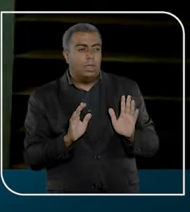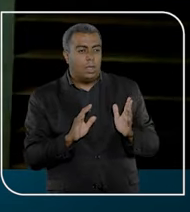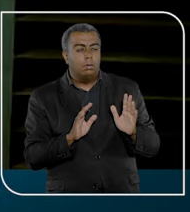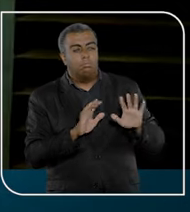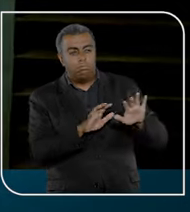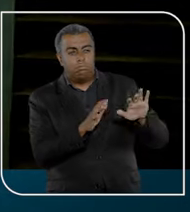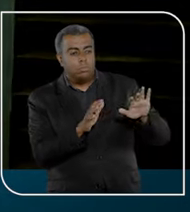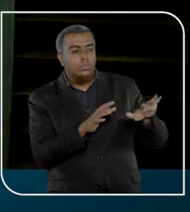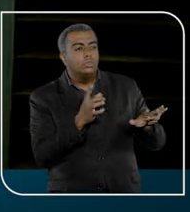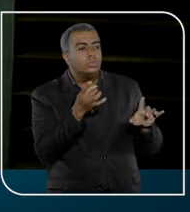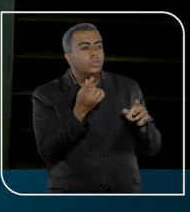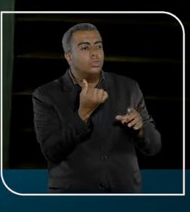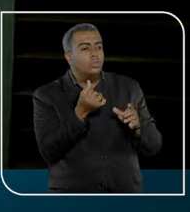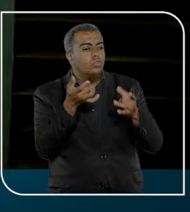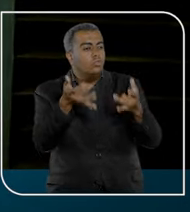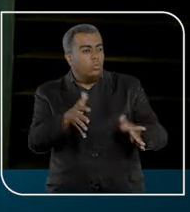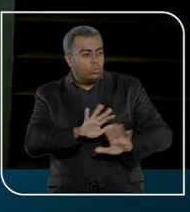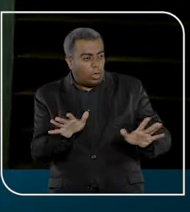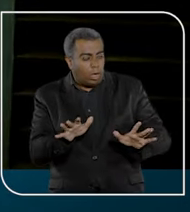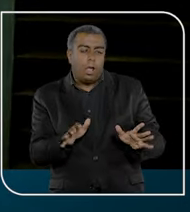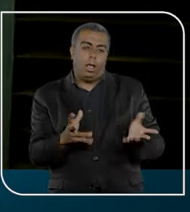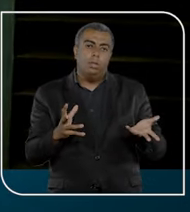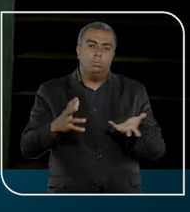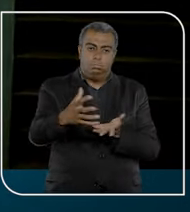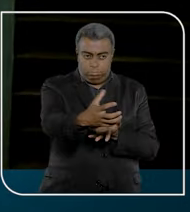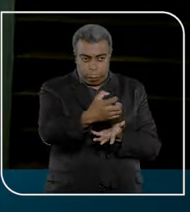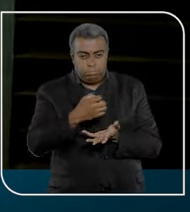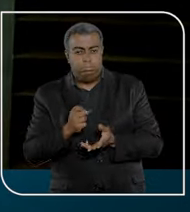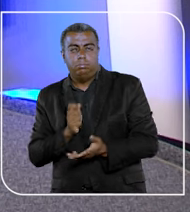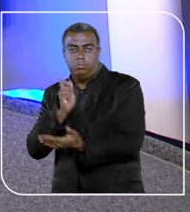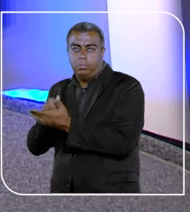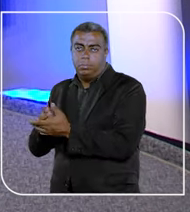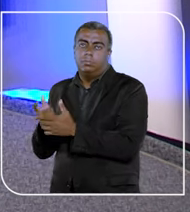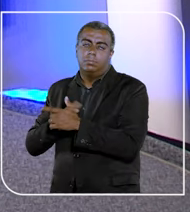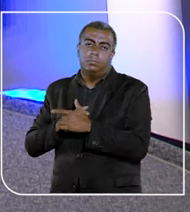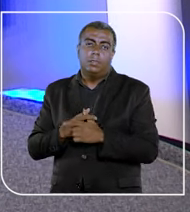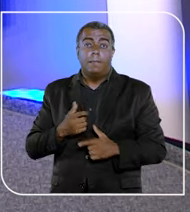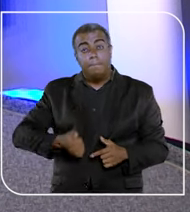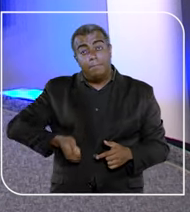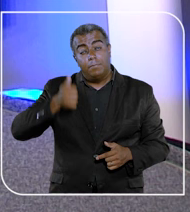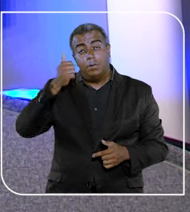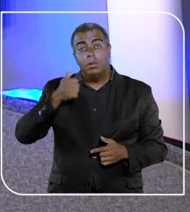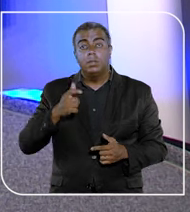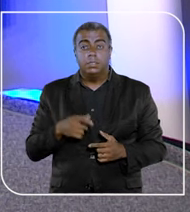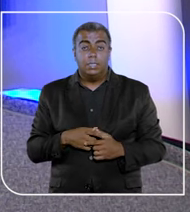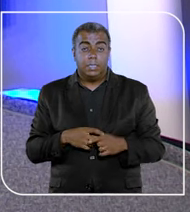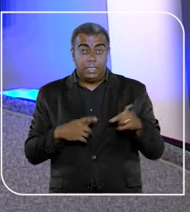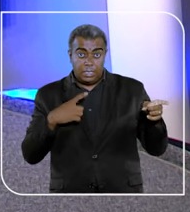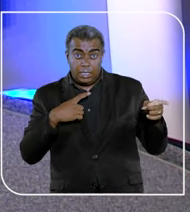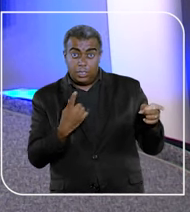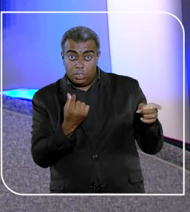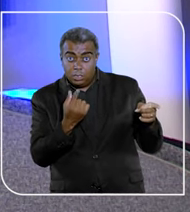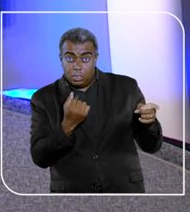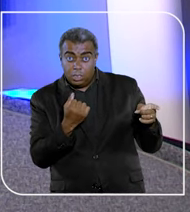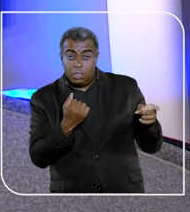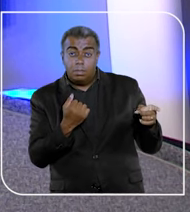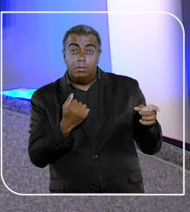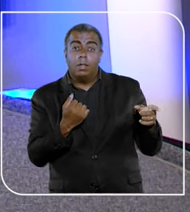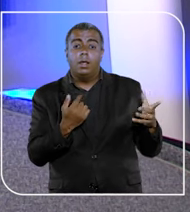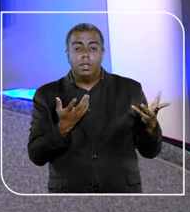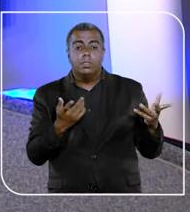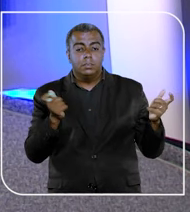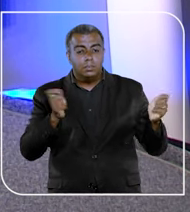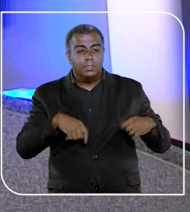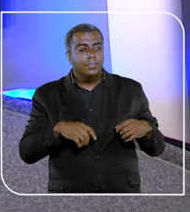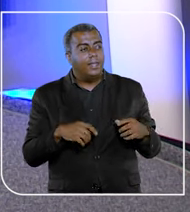enquadrando em nenhuma das hipóteses de impenhorabilidade, esse valor vai ser utilizado para pagar o débito. Então, essa é a melhor alternativa,